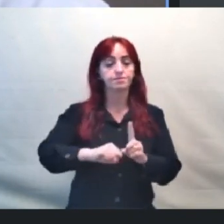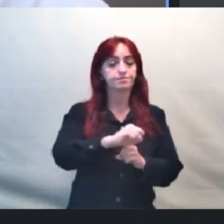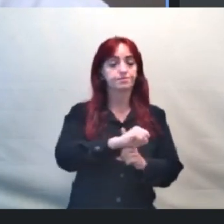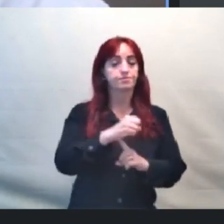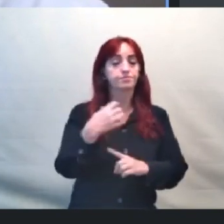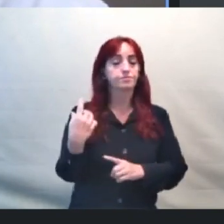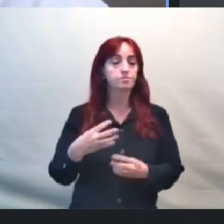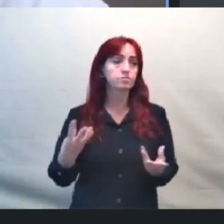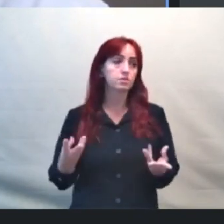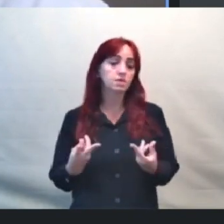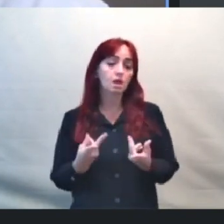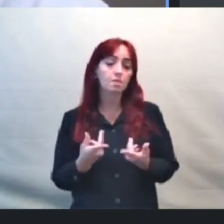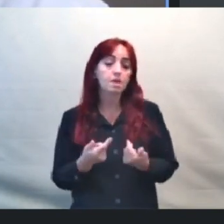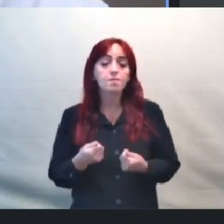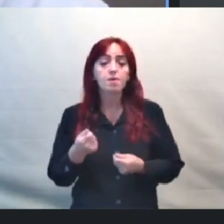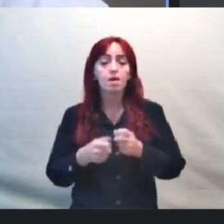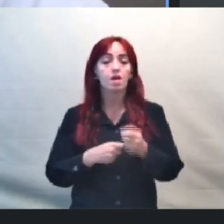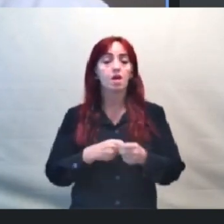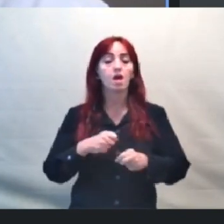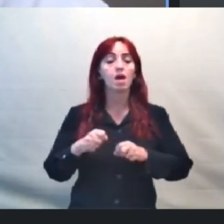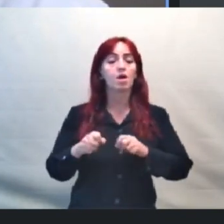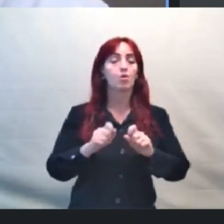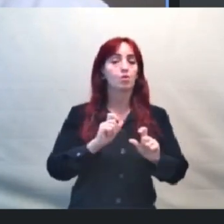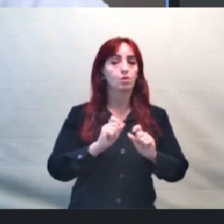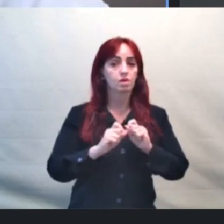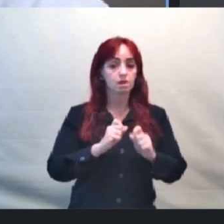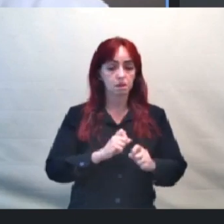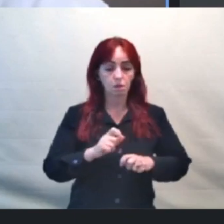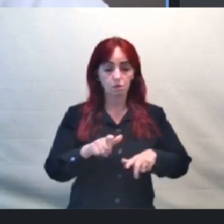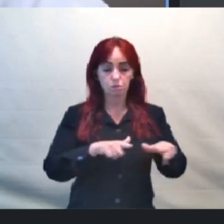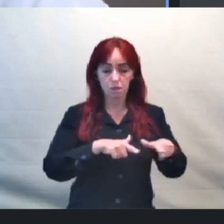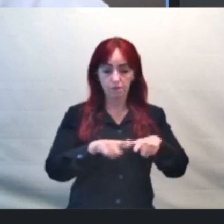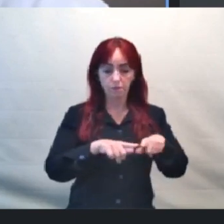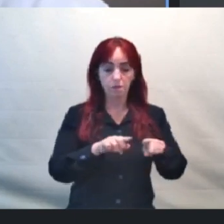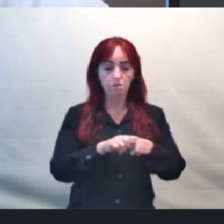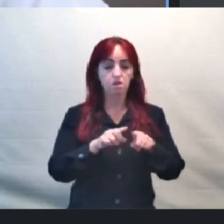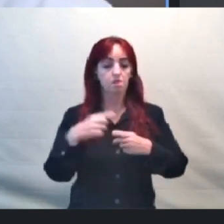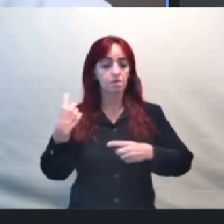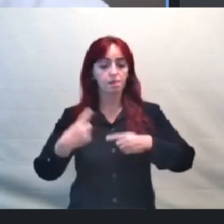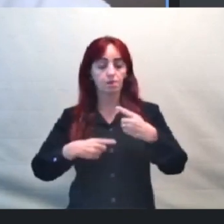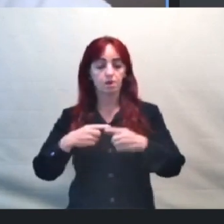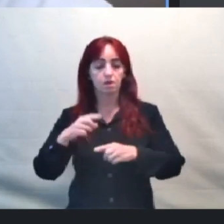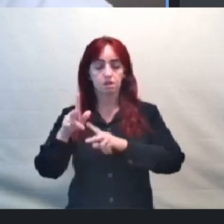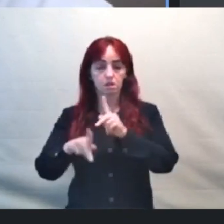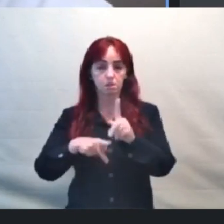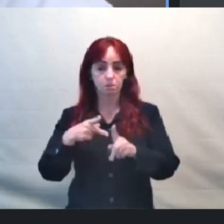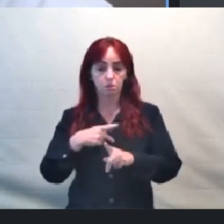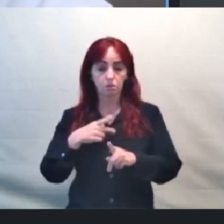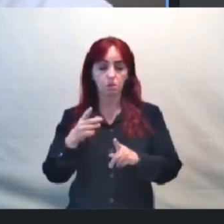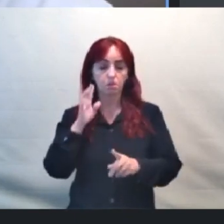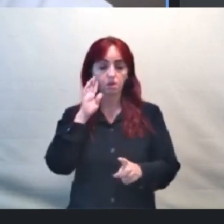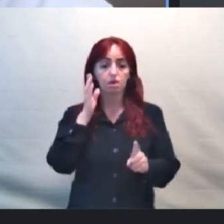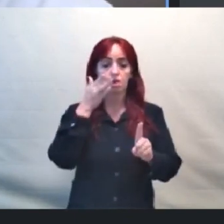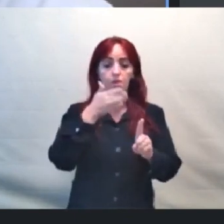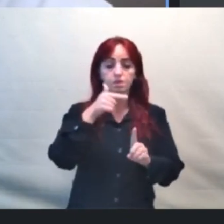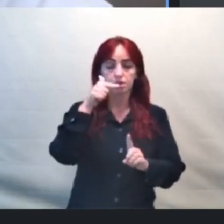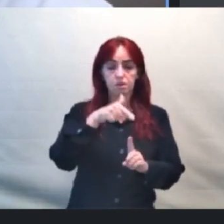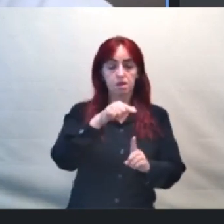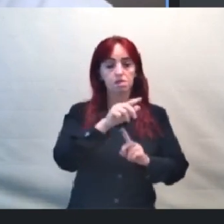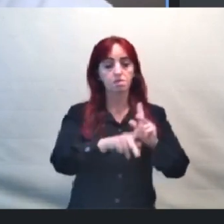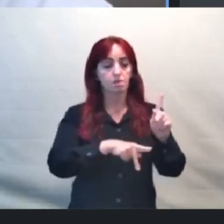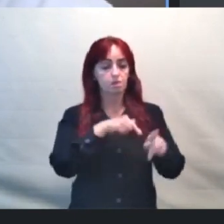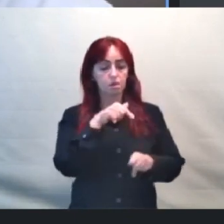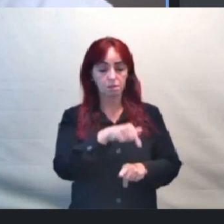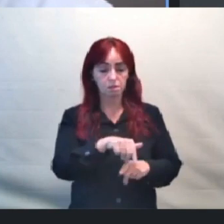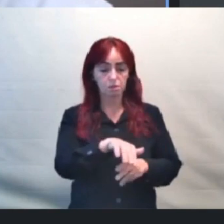os serviços e políticas públicas que aí sim são do campo da assistência social voltadas para essa população. Então, nós